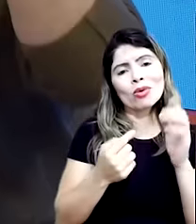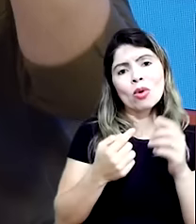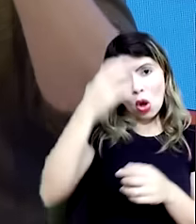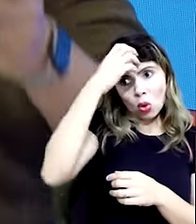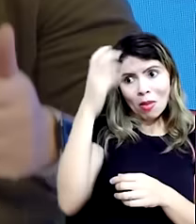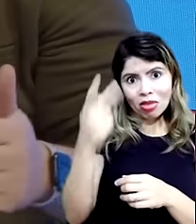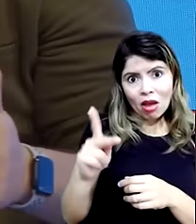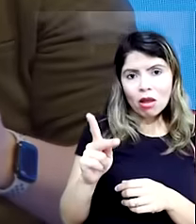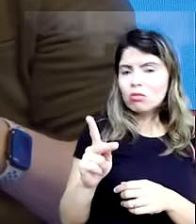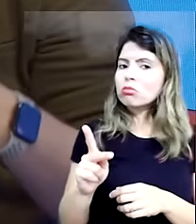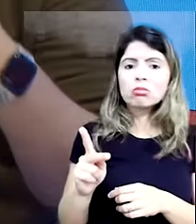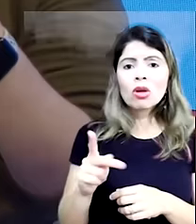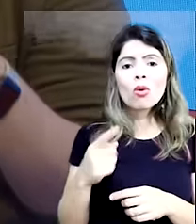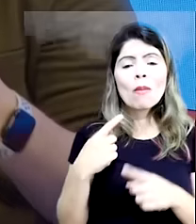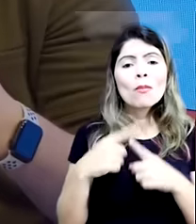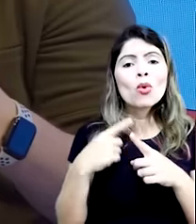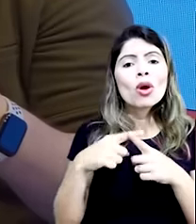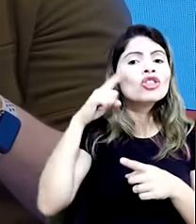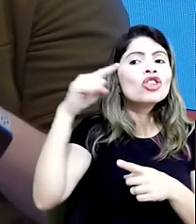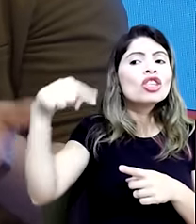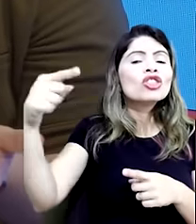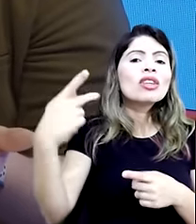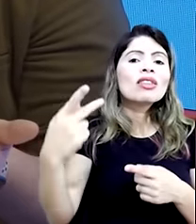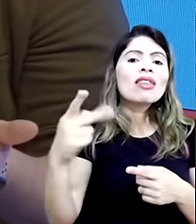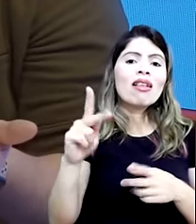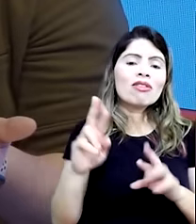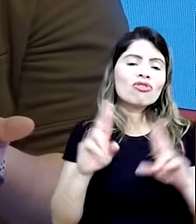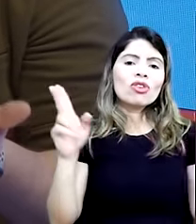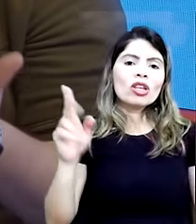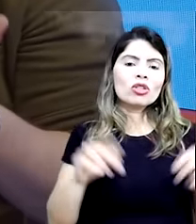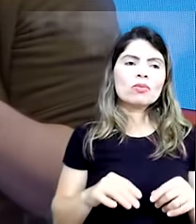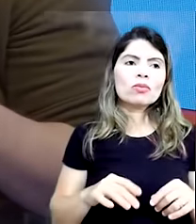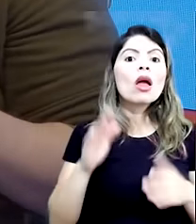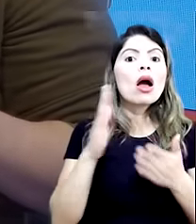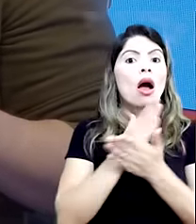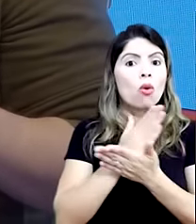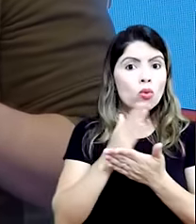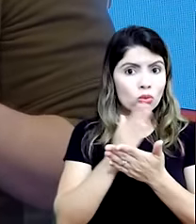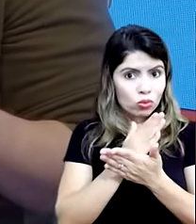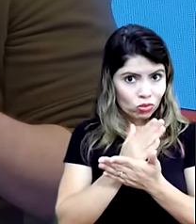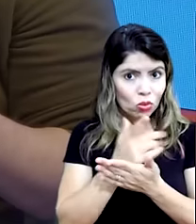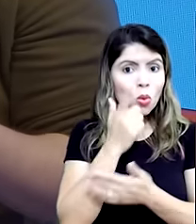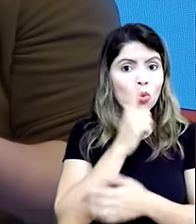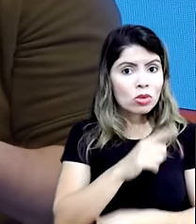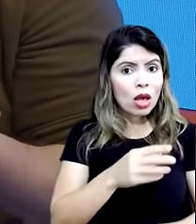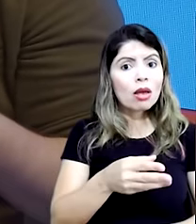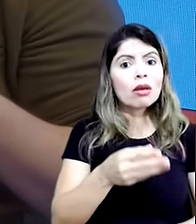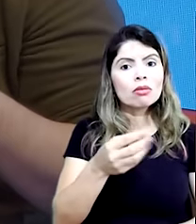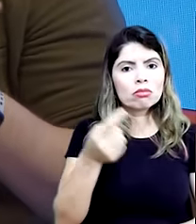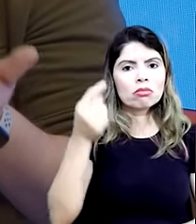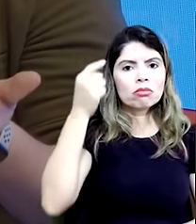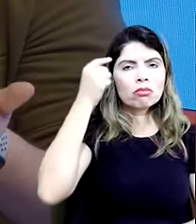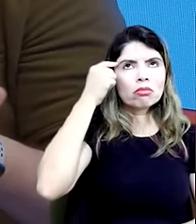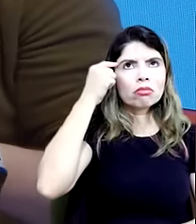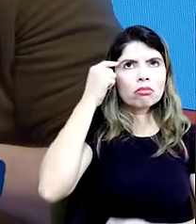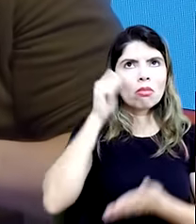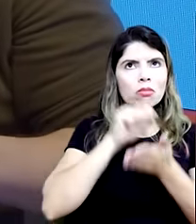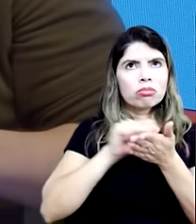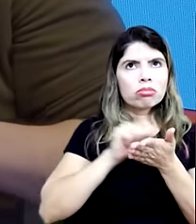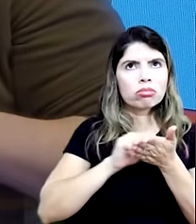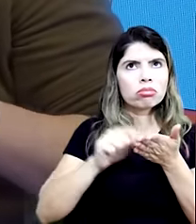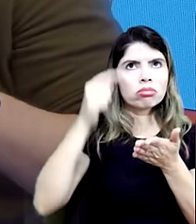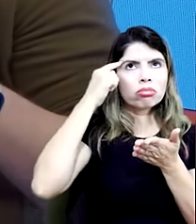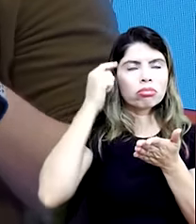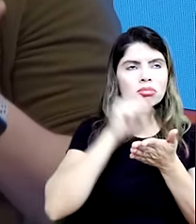não eu faço de cabeça e quando você faz de cabeça você Improvisa e improvisar é uma coisa que você tem chance de